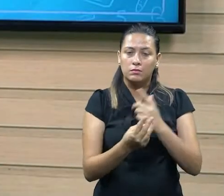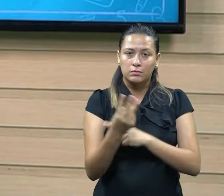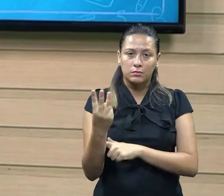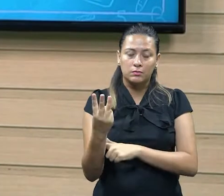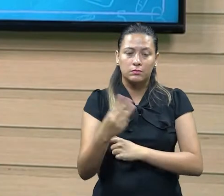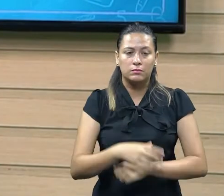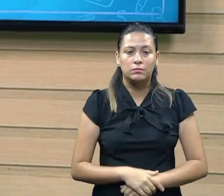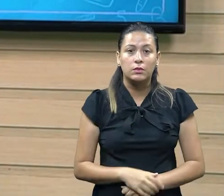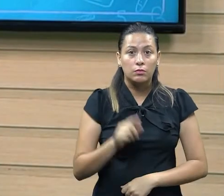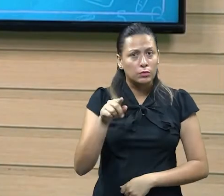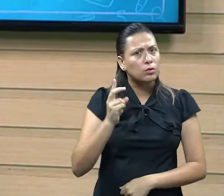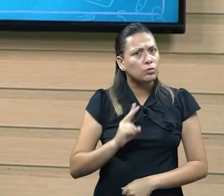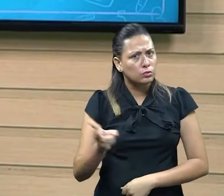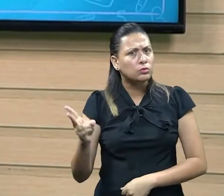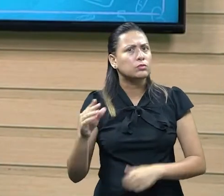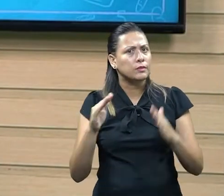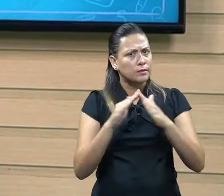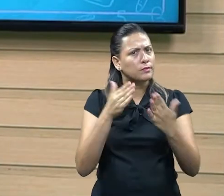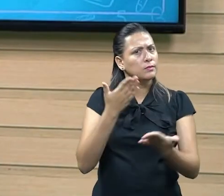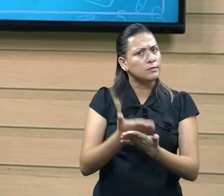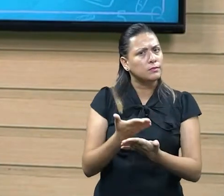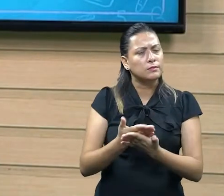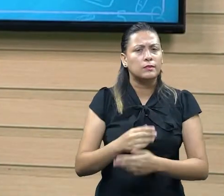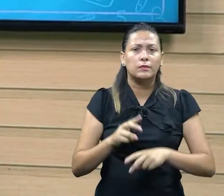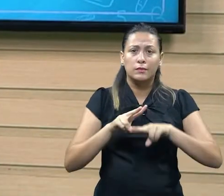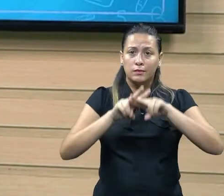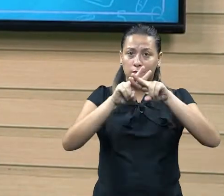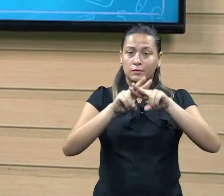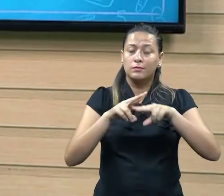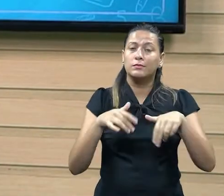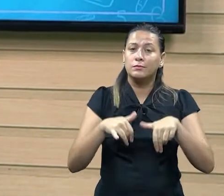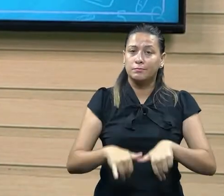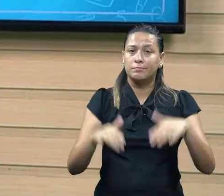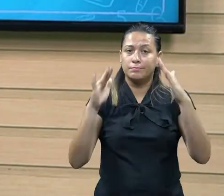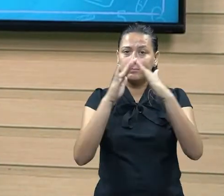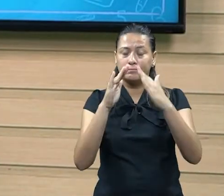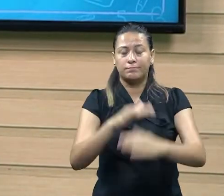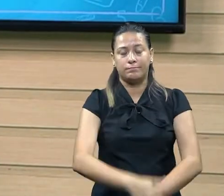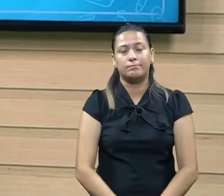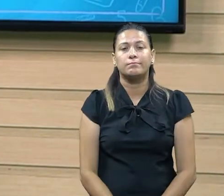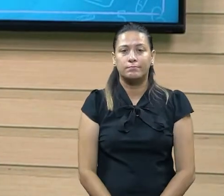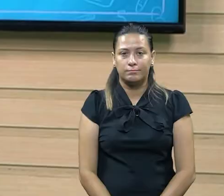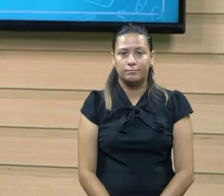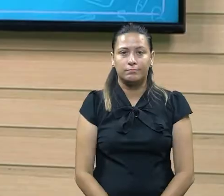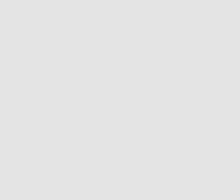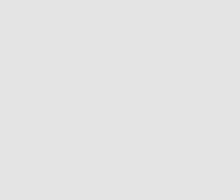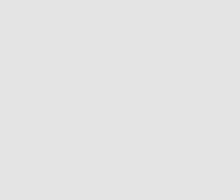aula. Tá? Você continua em casa estudando, #fica em casa.